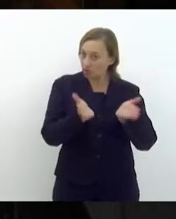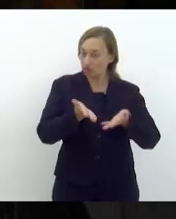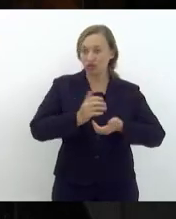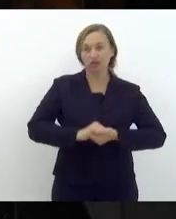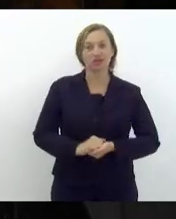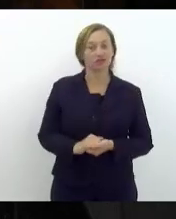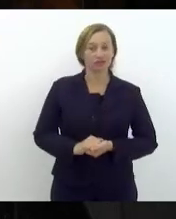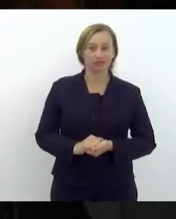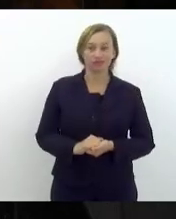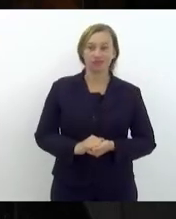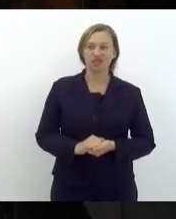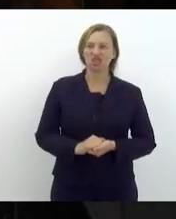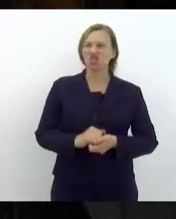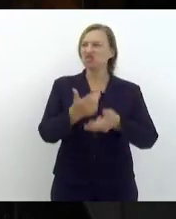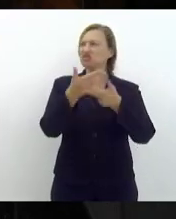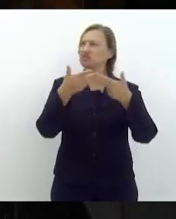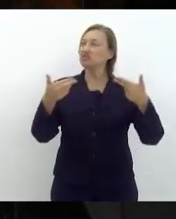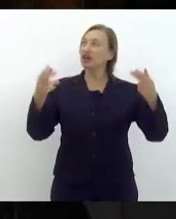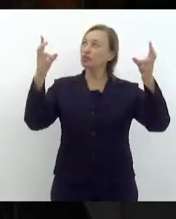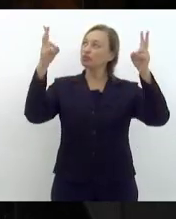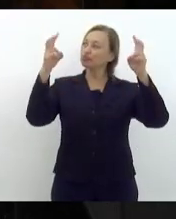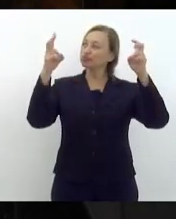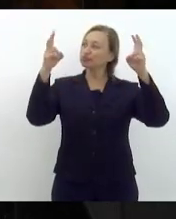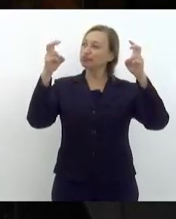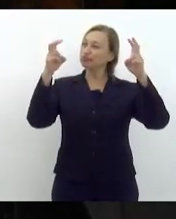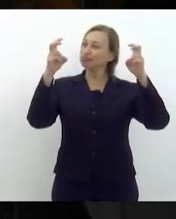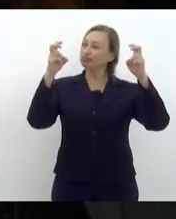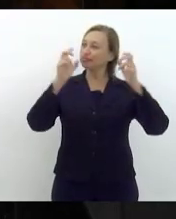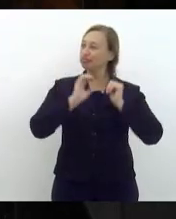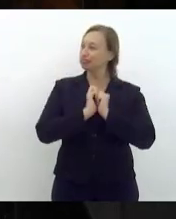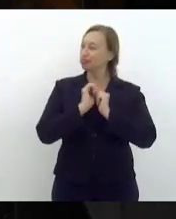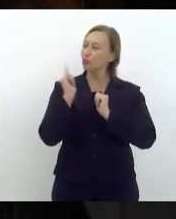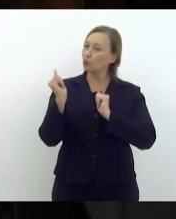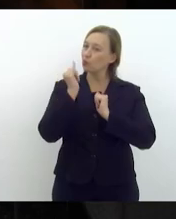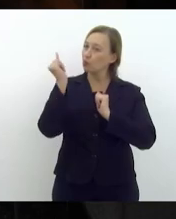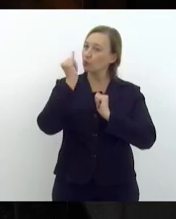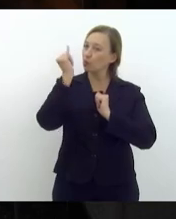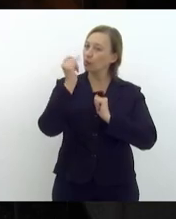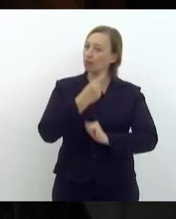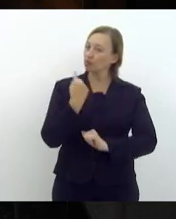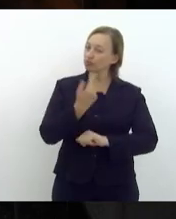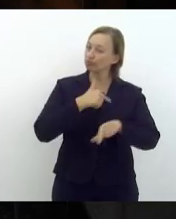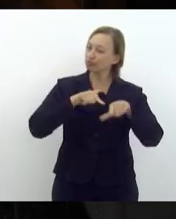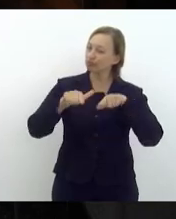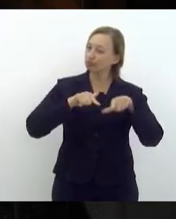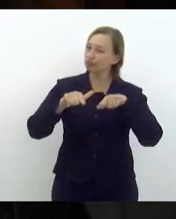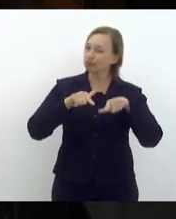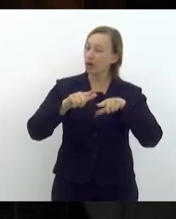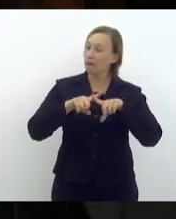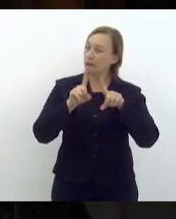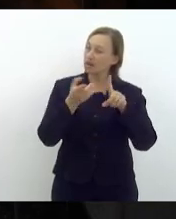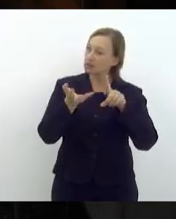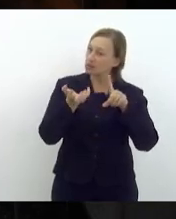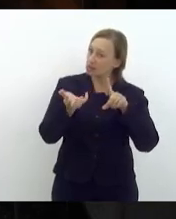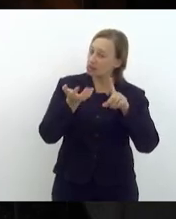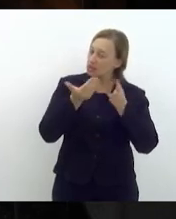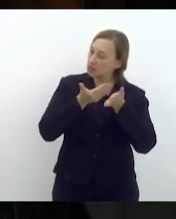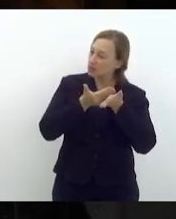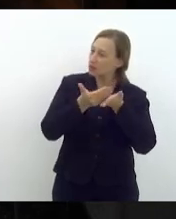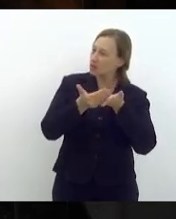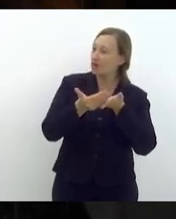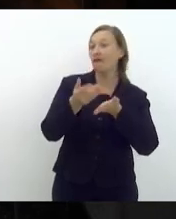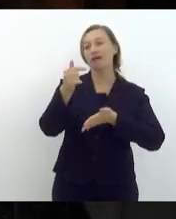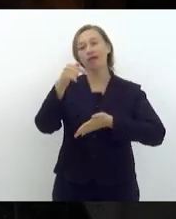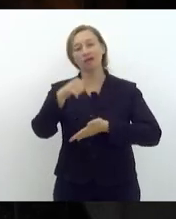de hoje são diversos temas de extrema relevância para o nosso mandato mas queria inicialmente